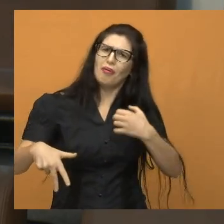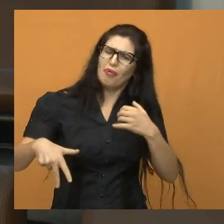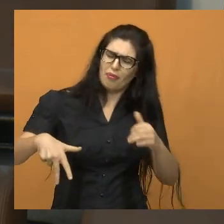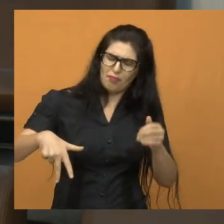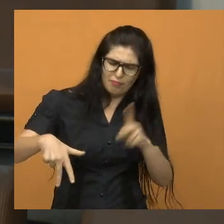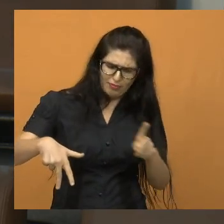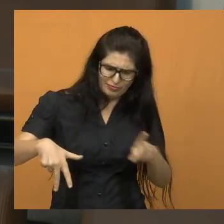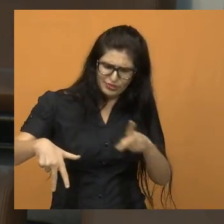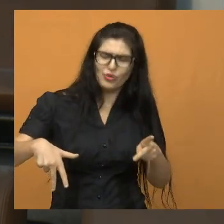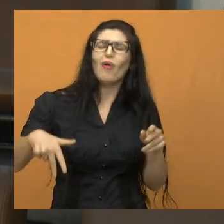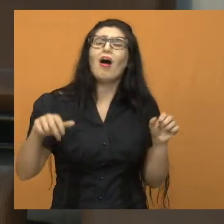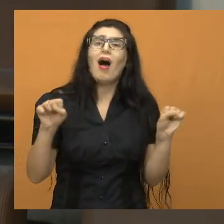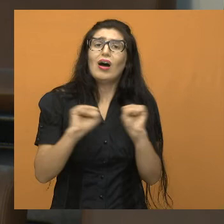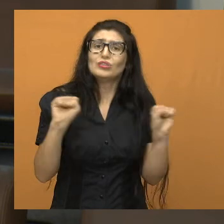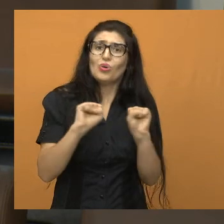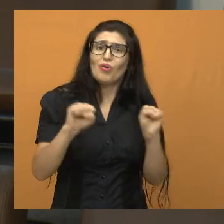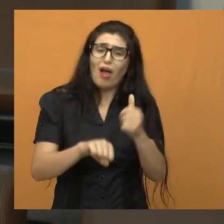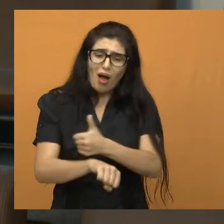para a paz,